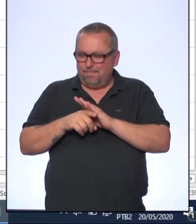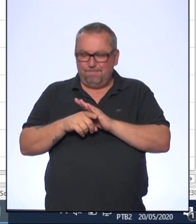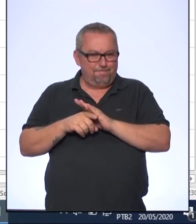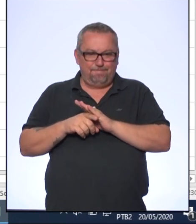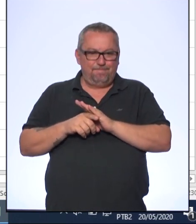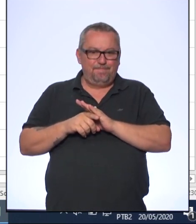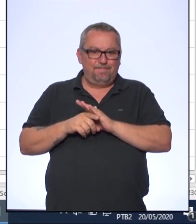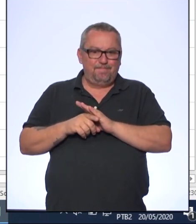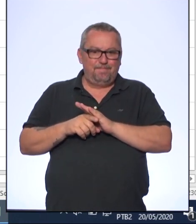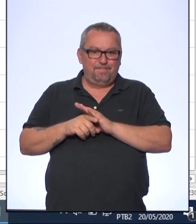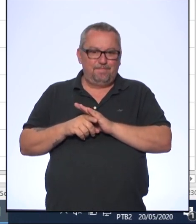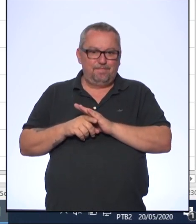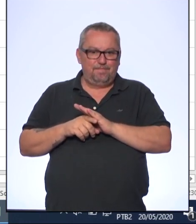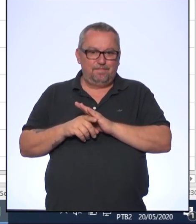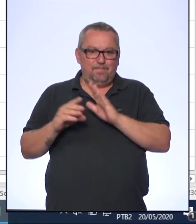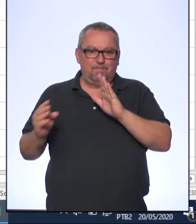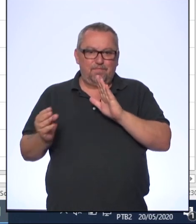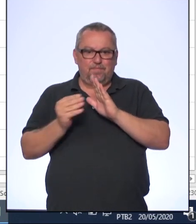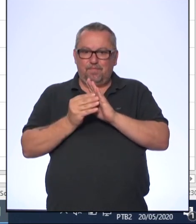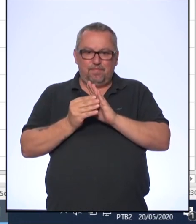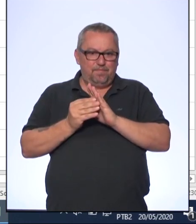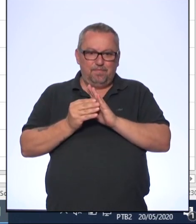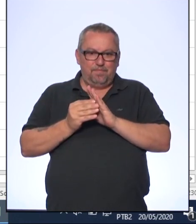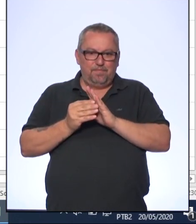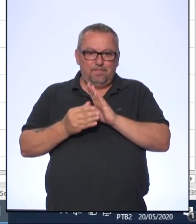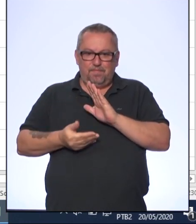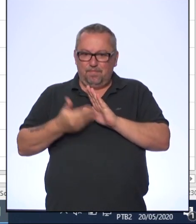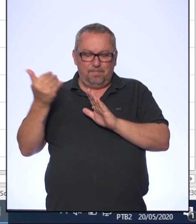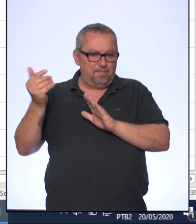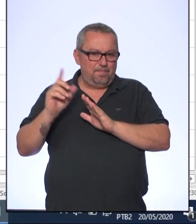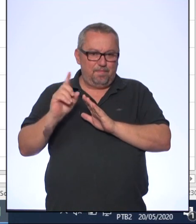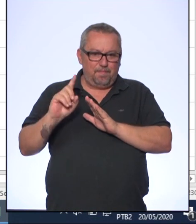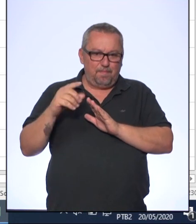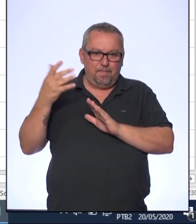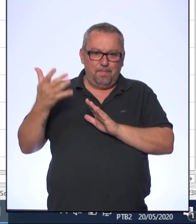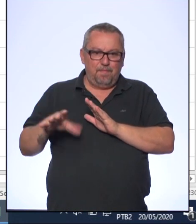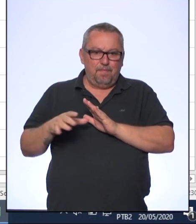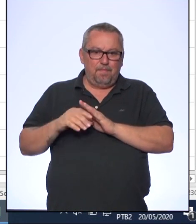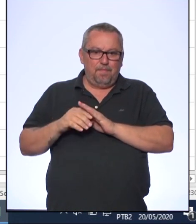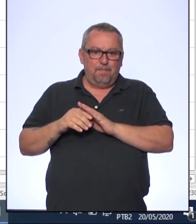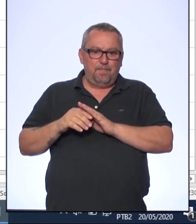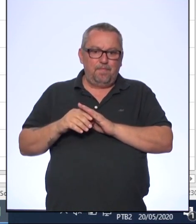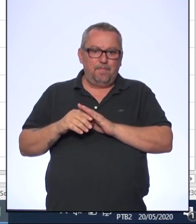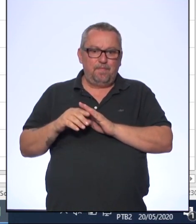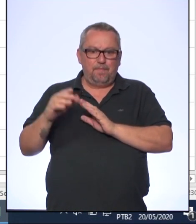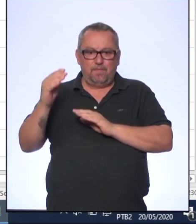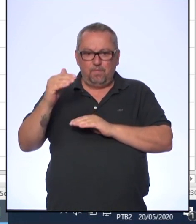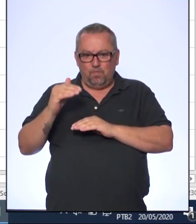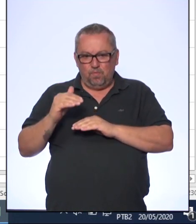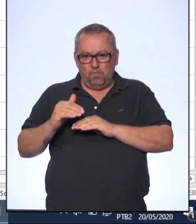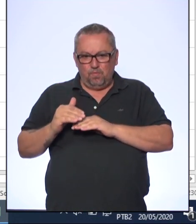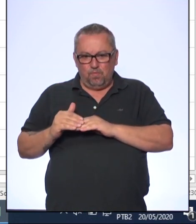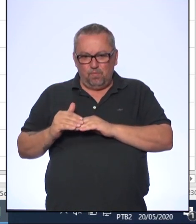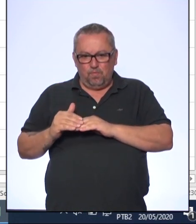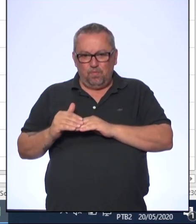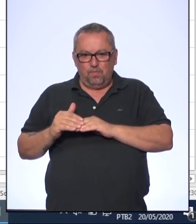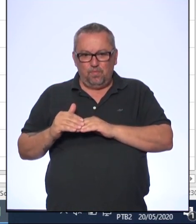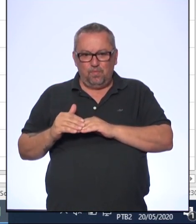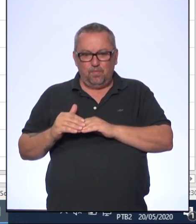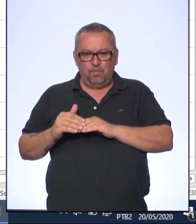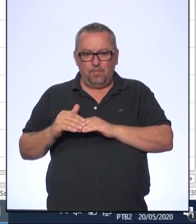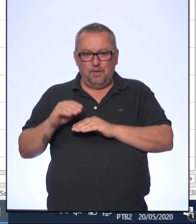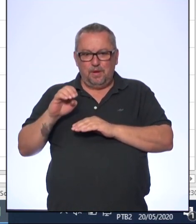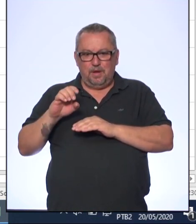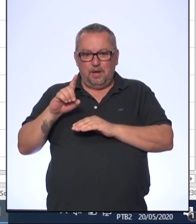também não é, inserir não é, excluir também não vou usar, e eu venho selecionando. Eu vou aonde? Eu quero